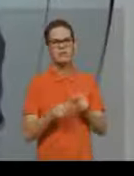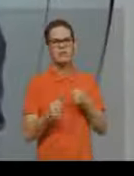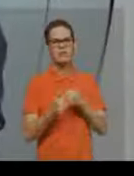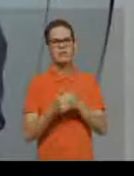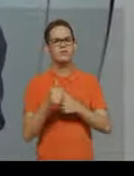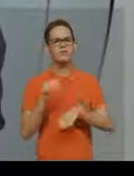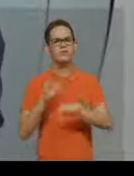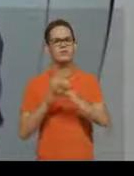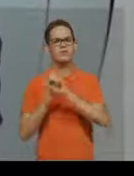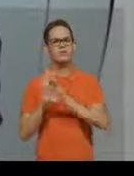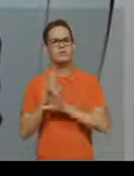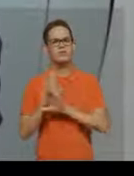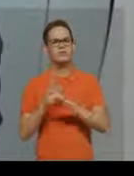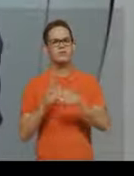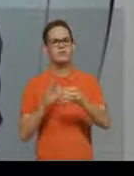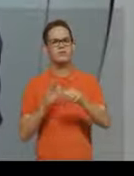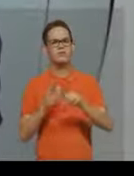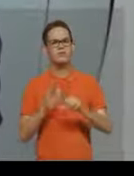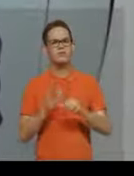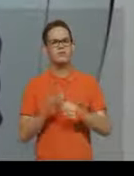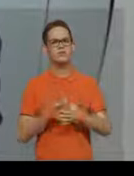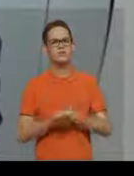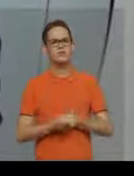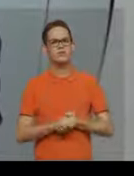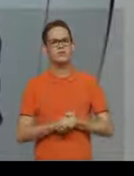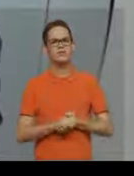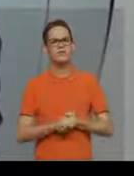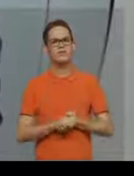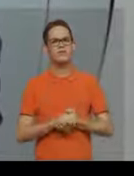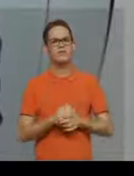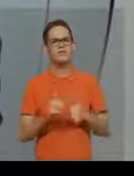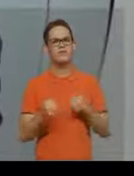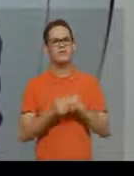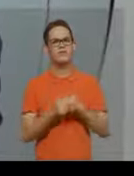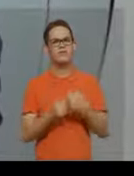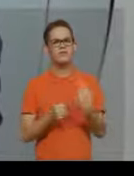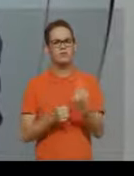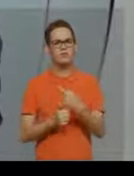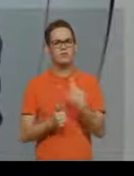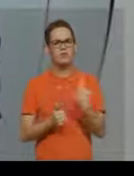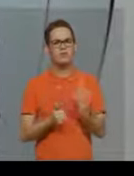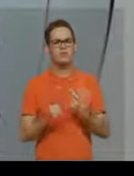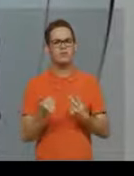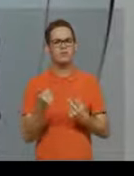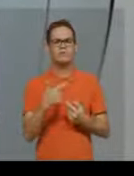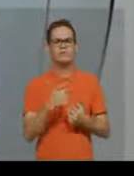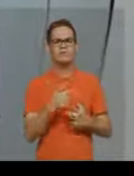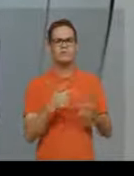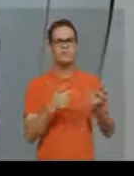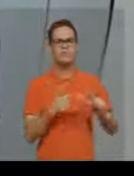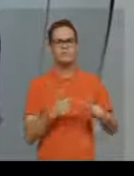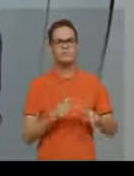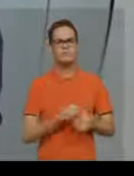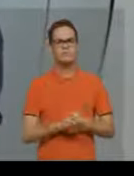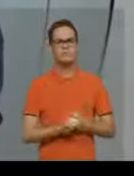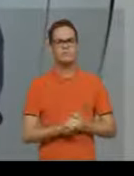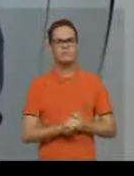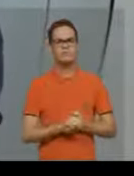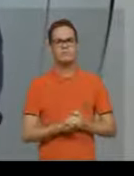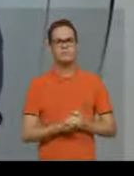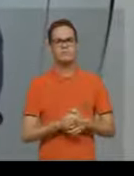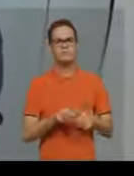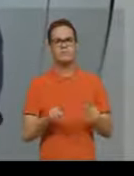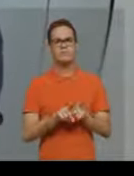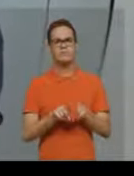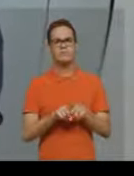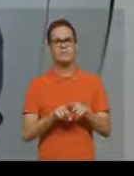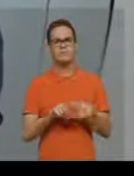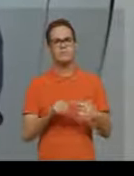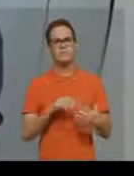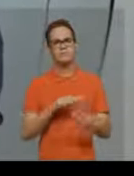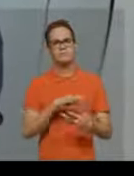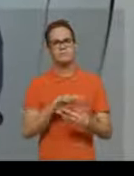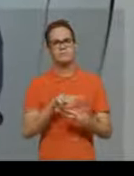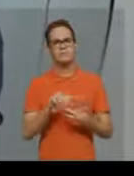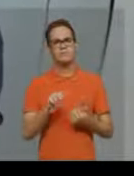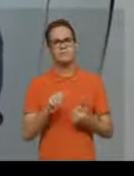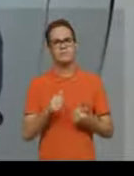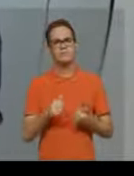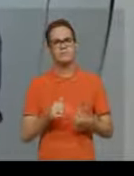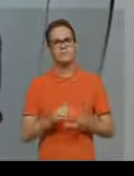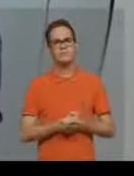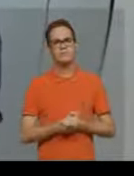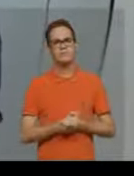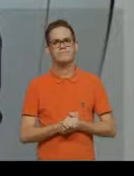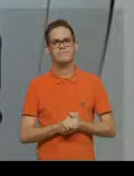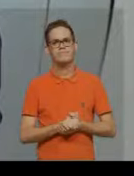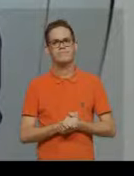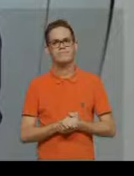é o romantismo e tudo, mais perto da gente do que, embora Shakespeare, por ser universal, também não deixa de ser perto. Com certeza.